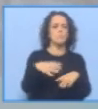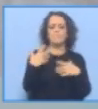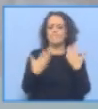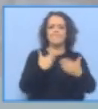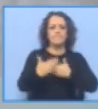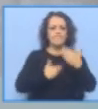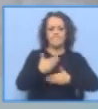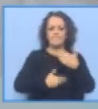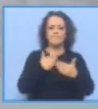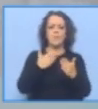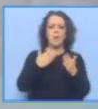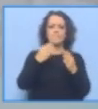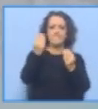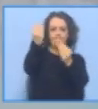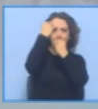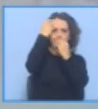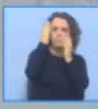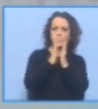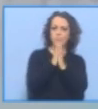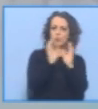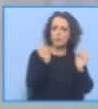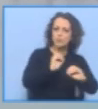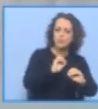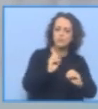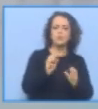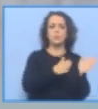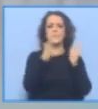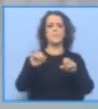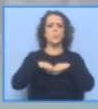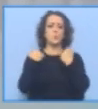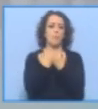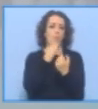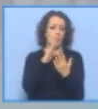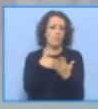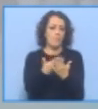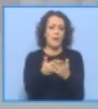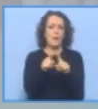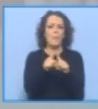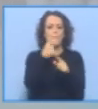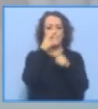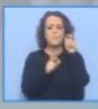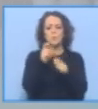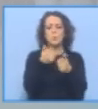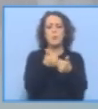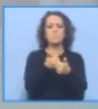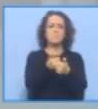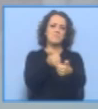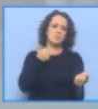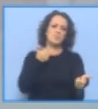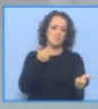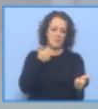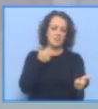não acompanhou a catequese, a própria sociedade favorece isso. Gente distanciada também desta proposta